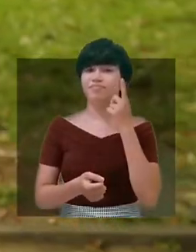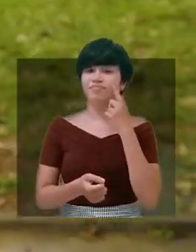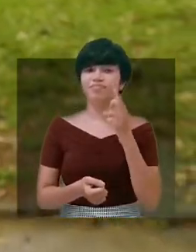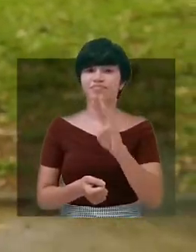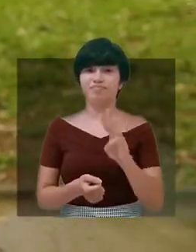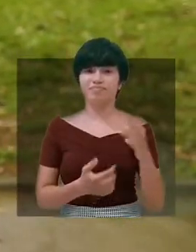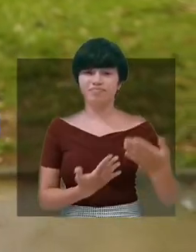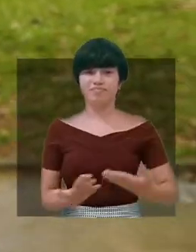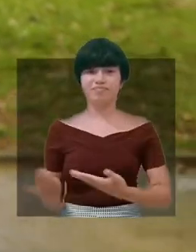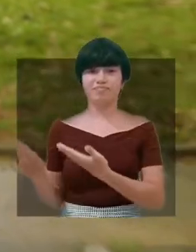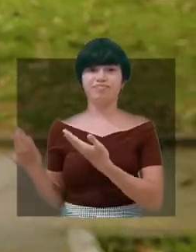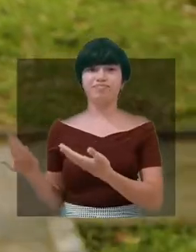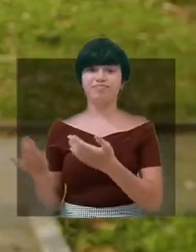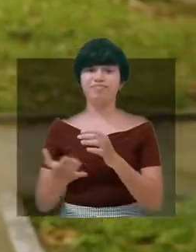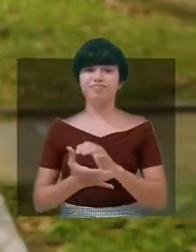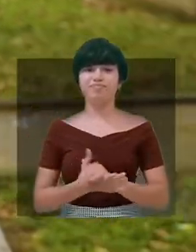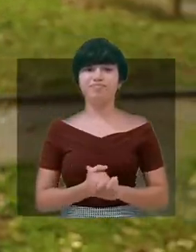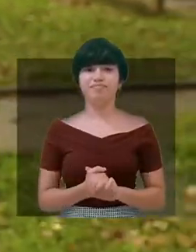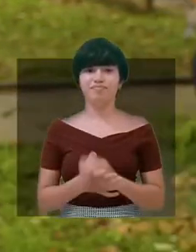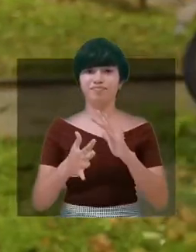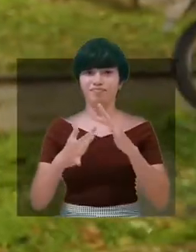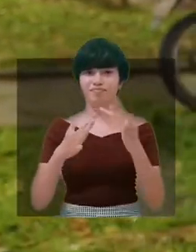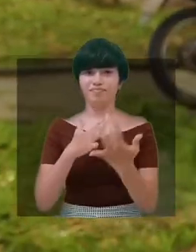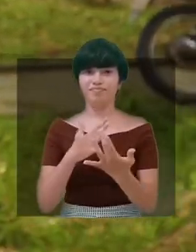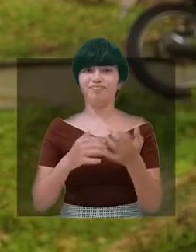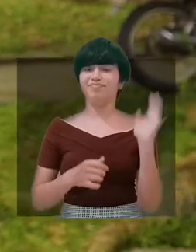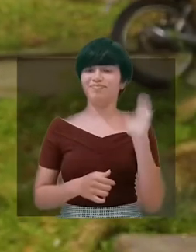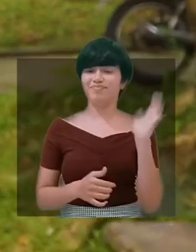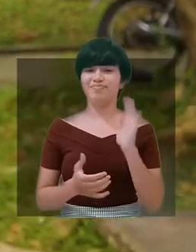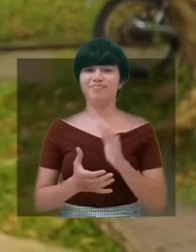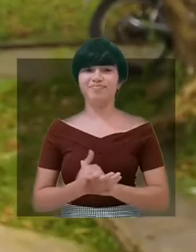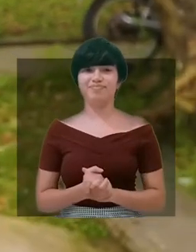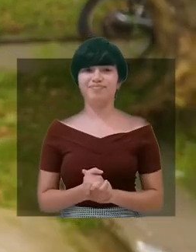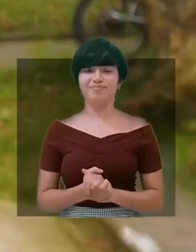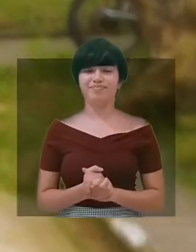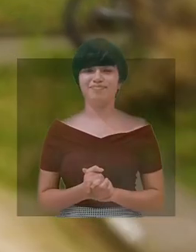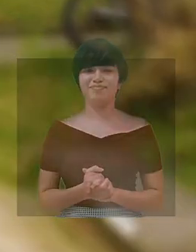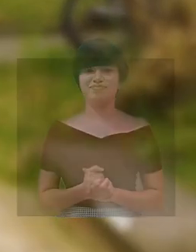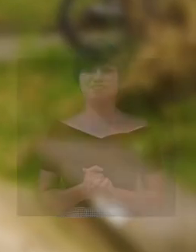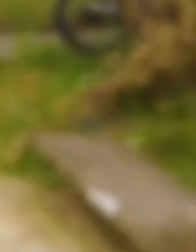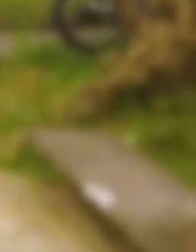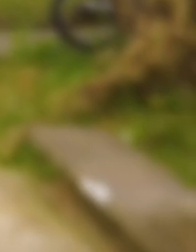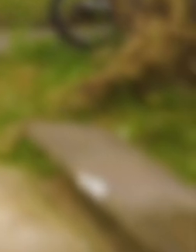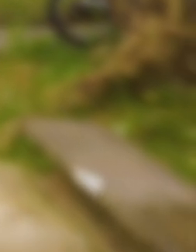Acompanhe em agenciabelém.com.br e nas nossas redes sociais. Até a próxima!